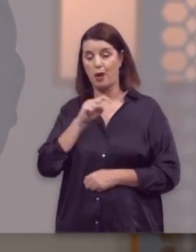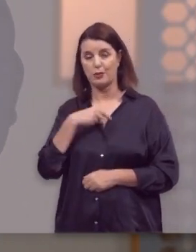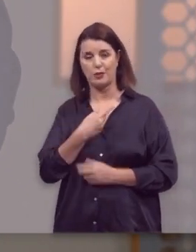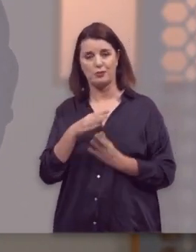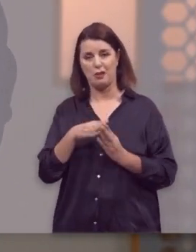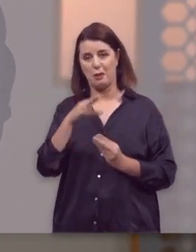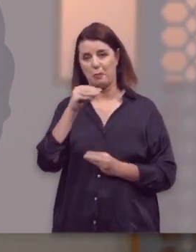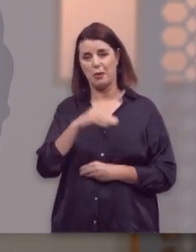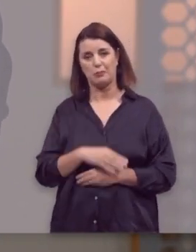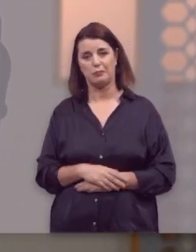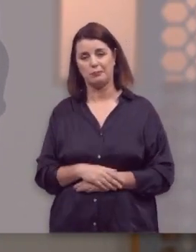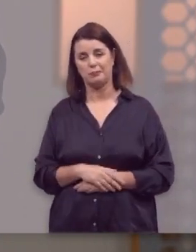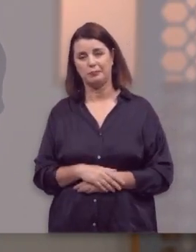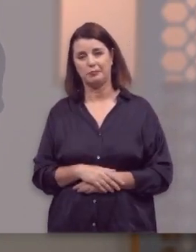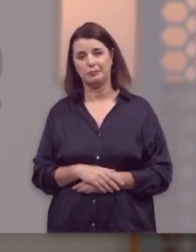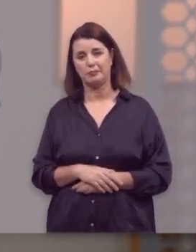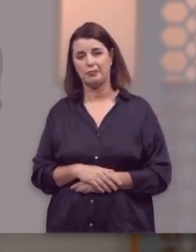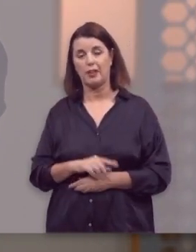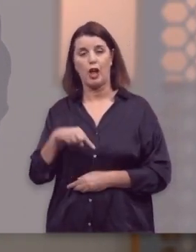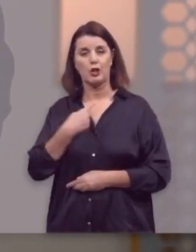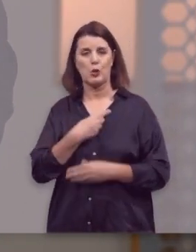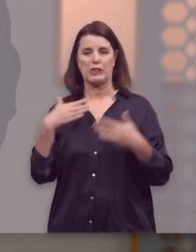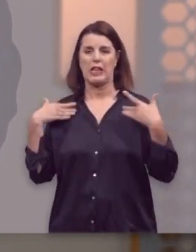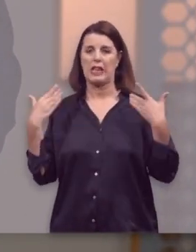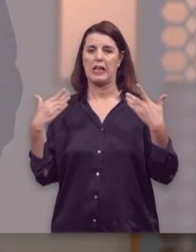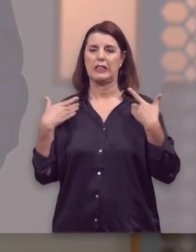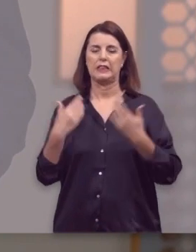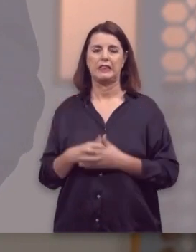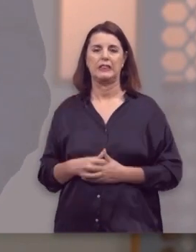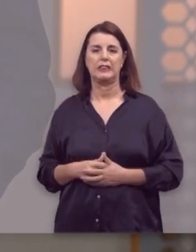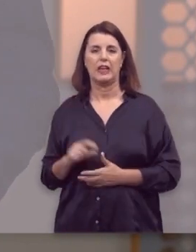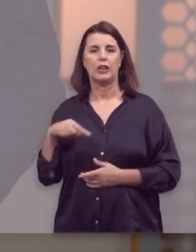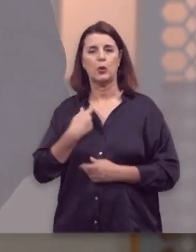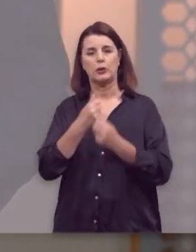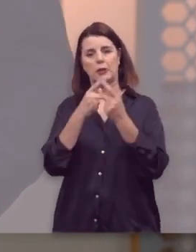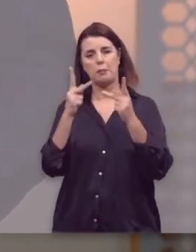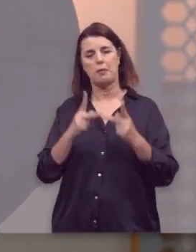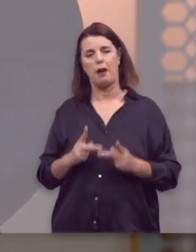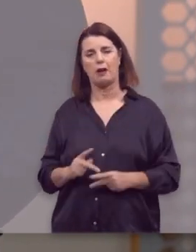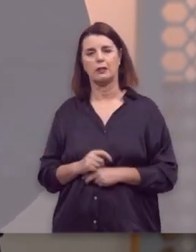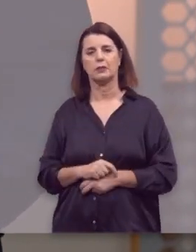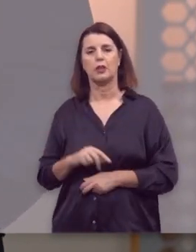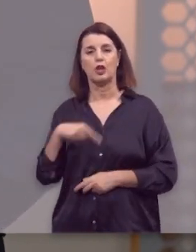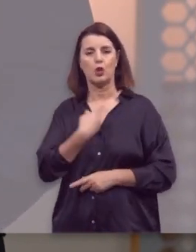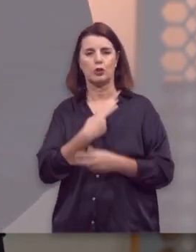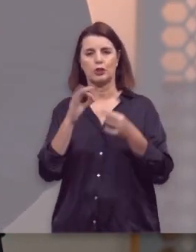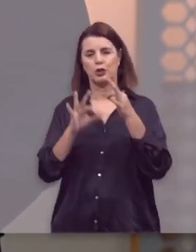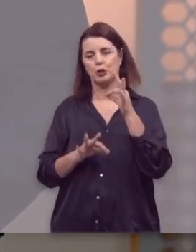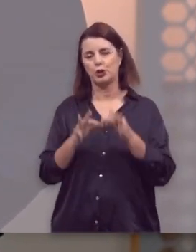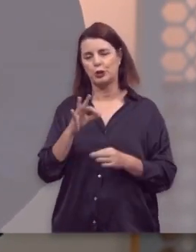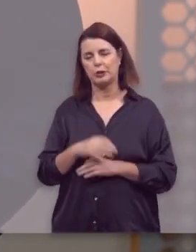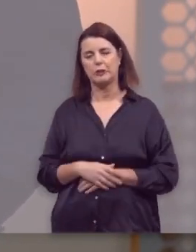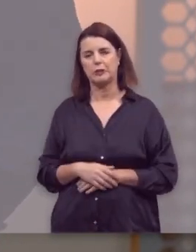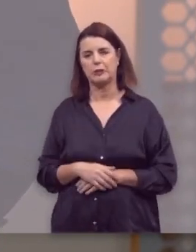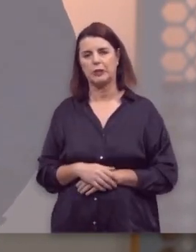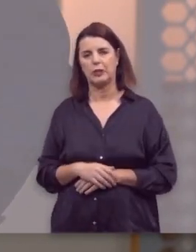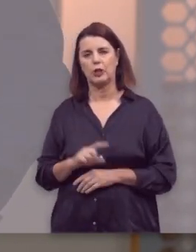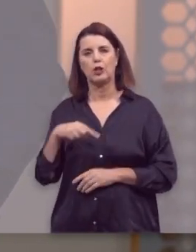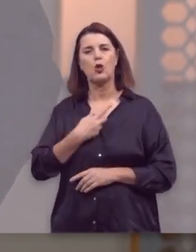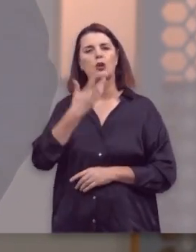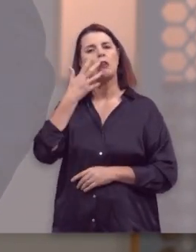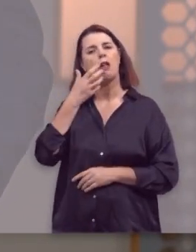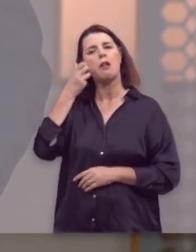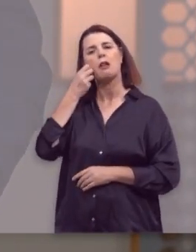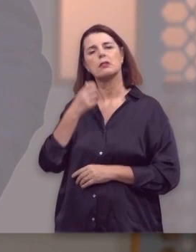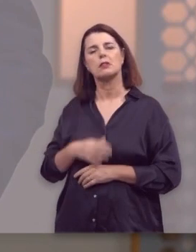alma. Este é a nossa alegria, este é a nossa paz, este é a nossa justiça, este é a nossa